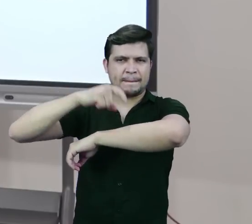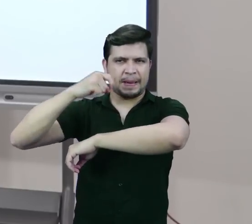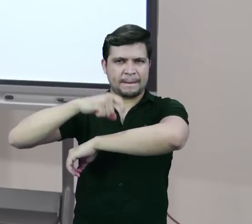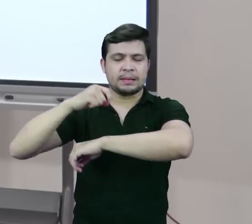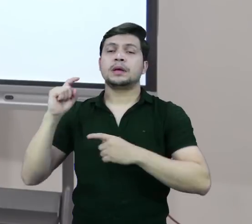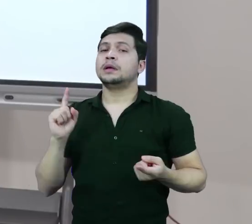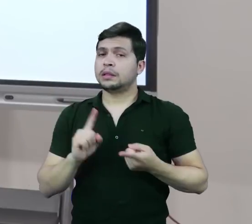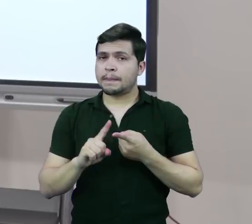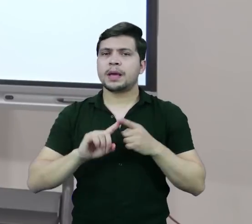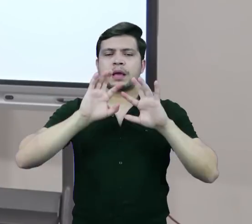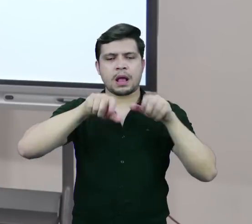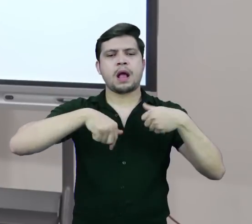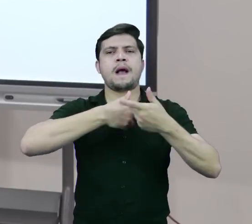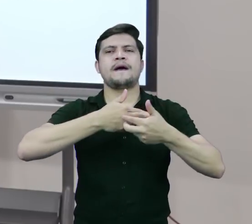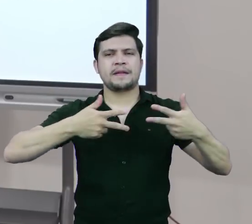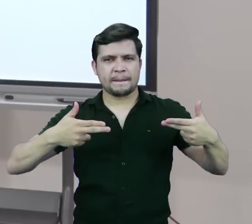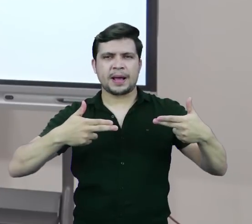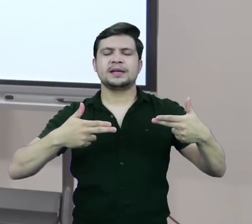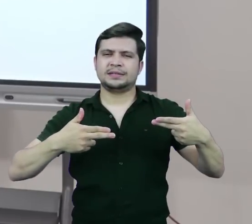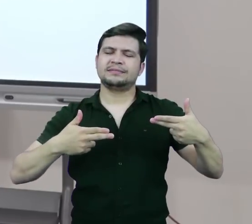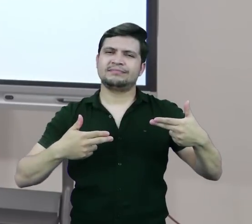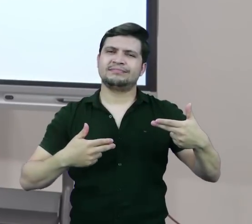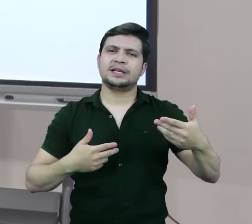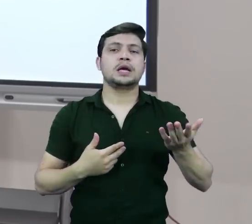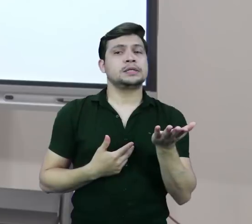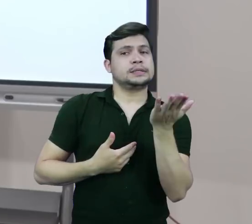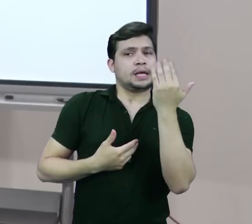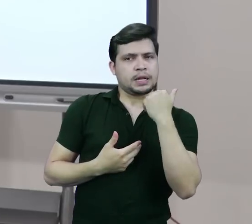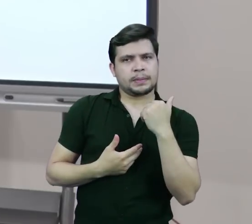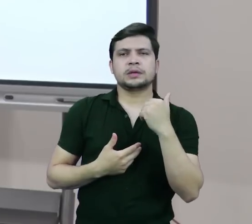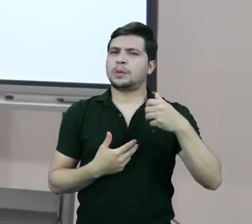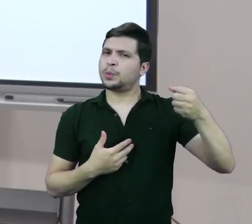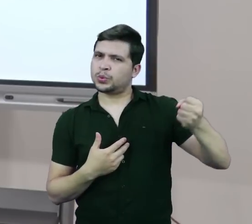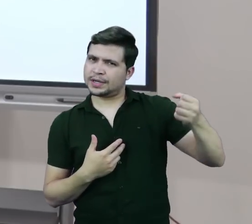mamíferos, né? Muitos mamíferos, eles possuem esses parasitas, né? Esses